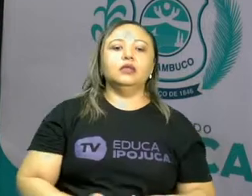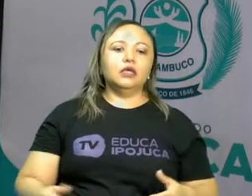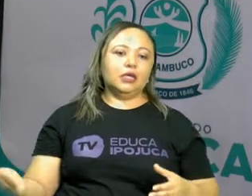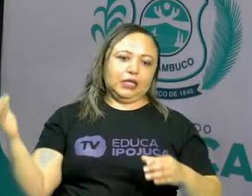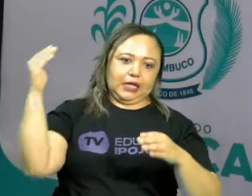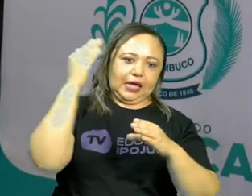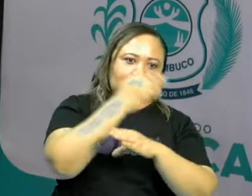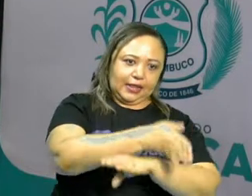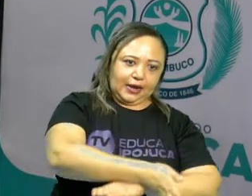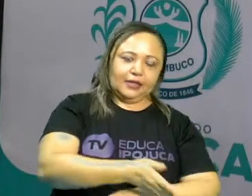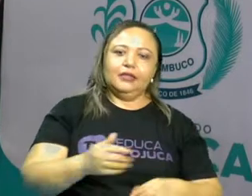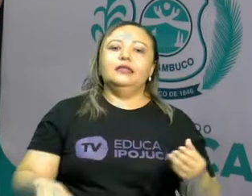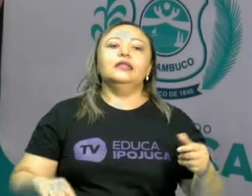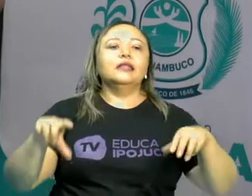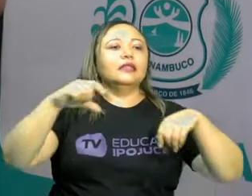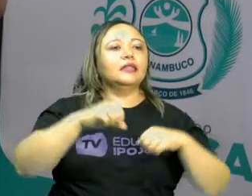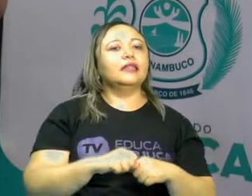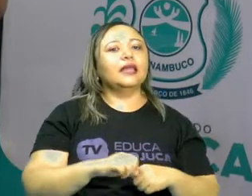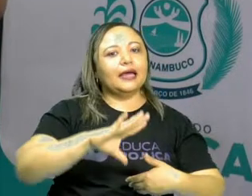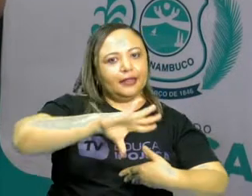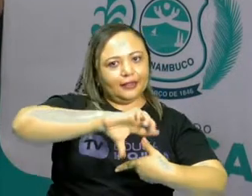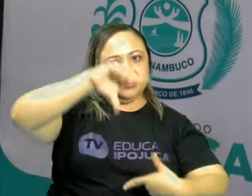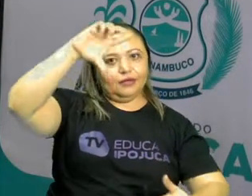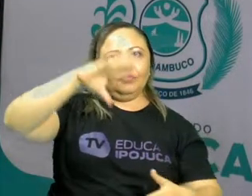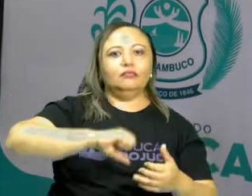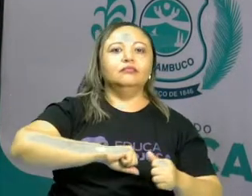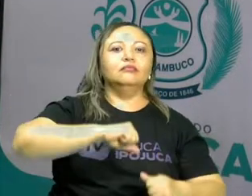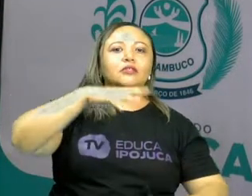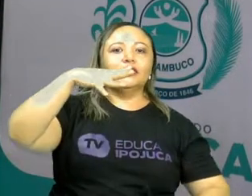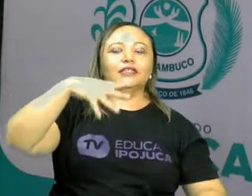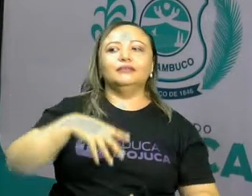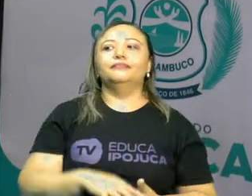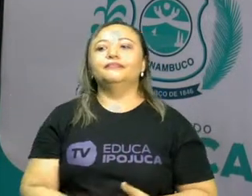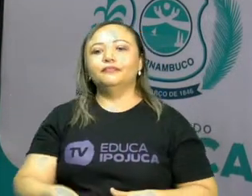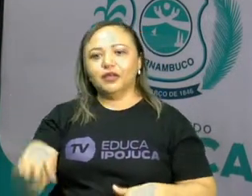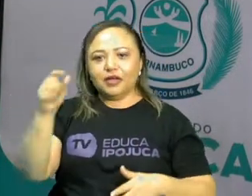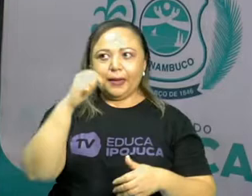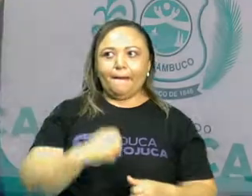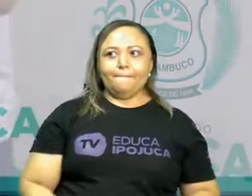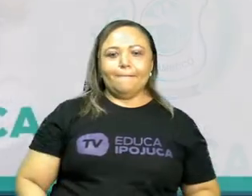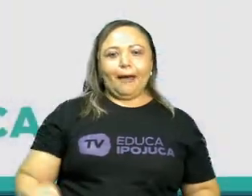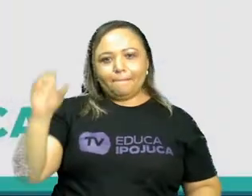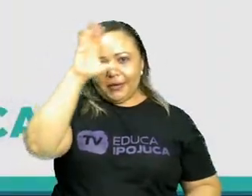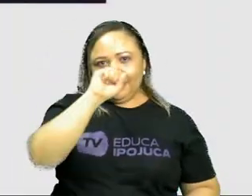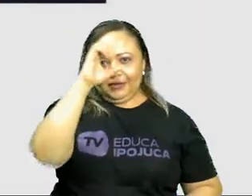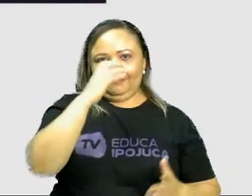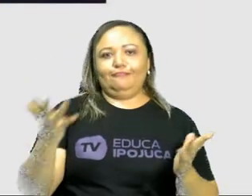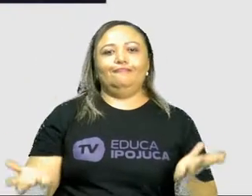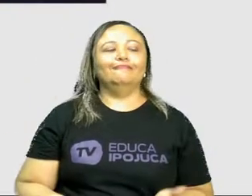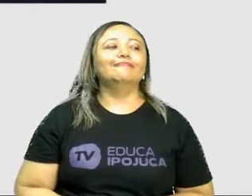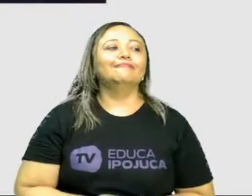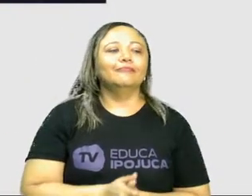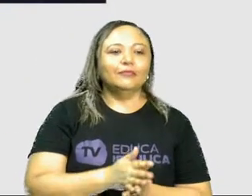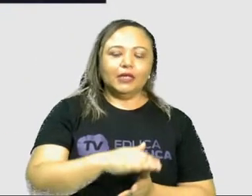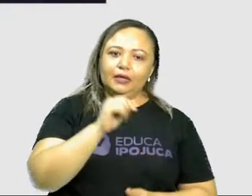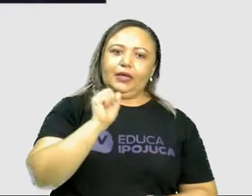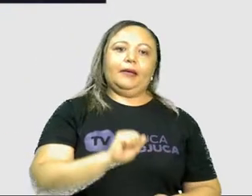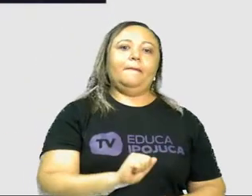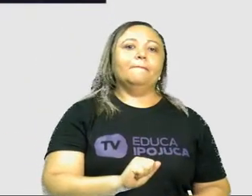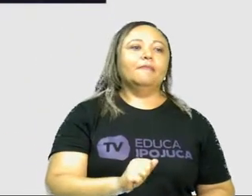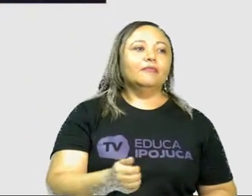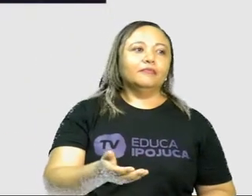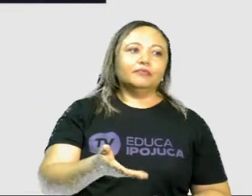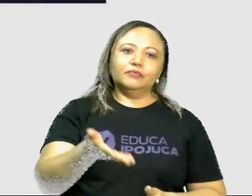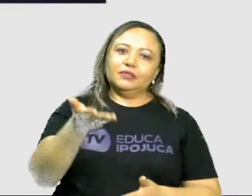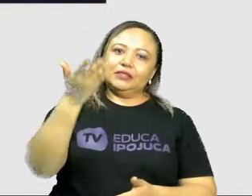na idade moderna São pronto para aula vamos lá então vamos lá bom então